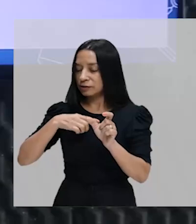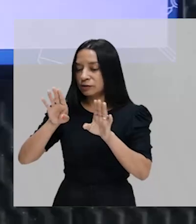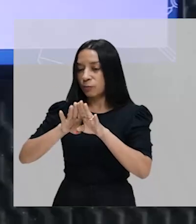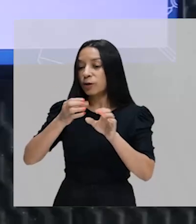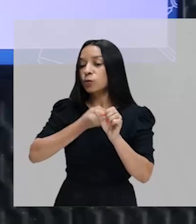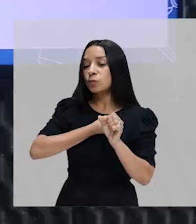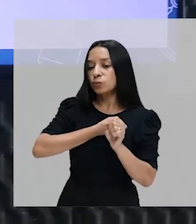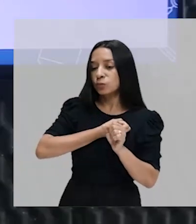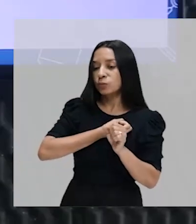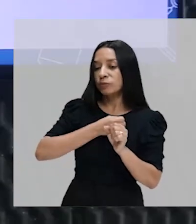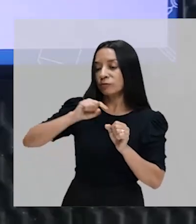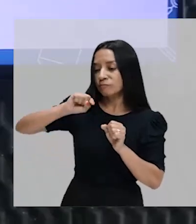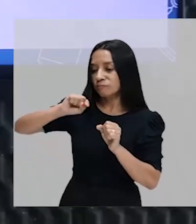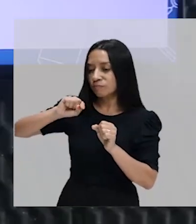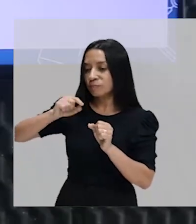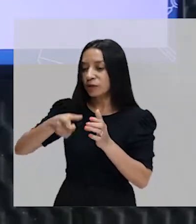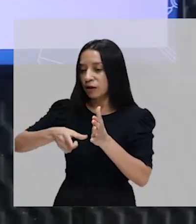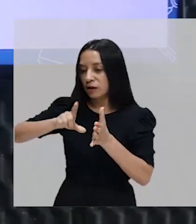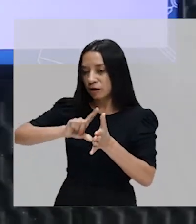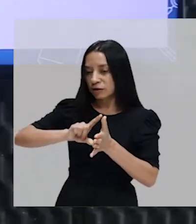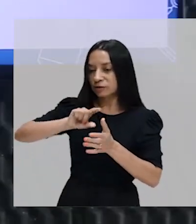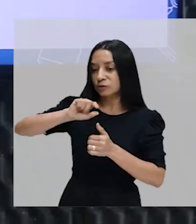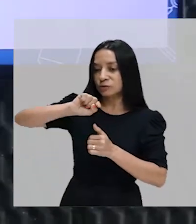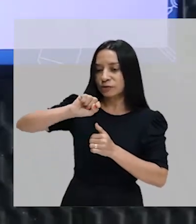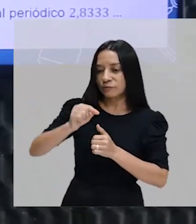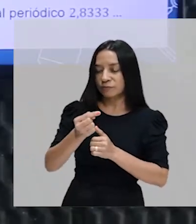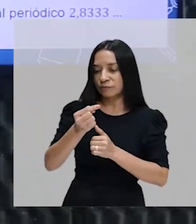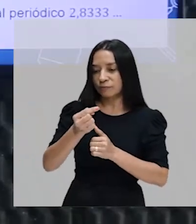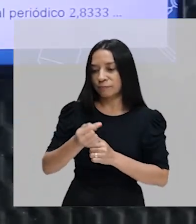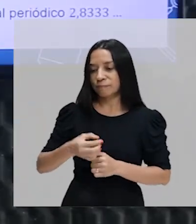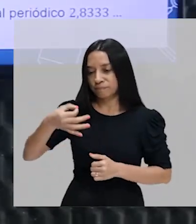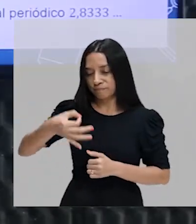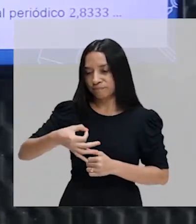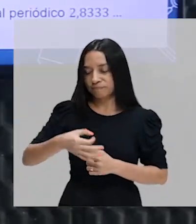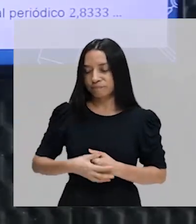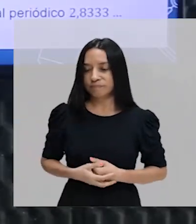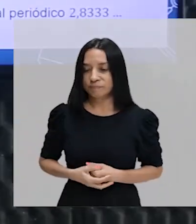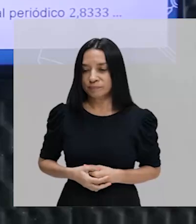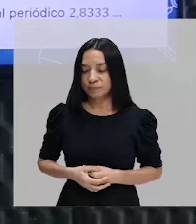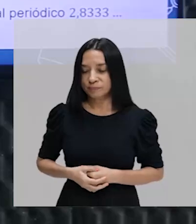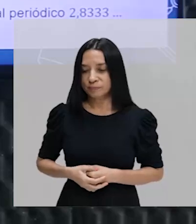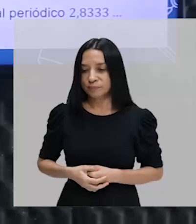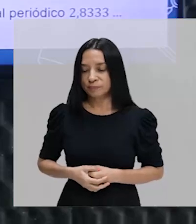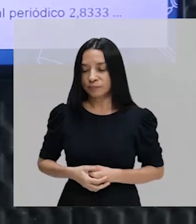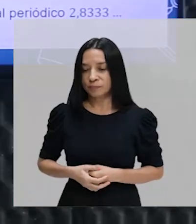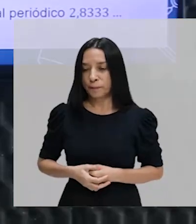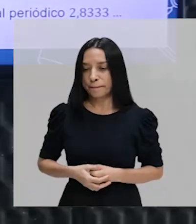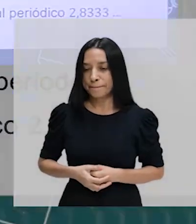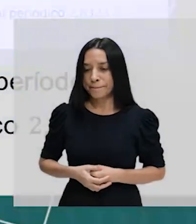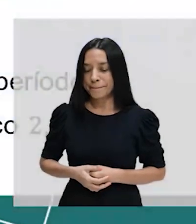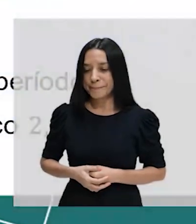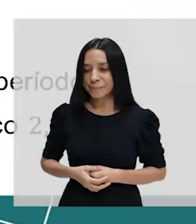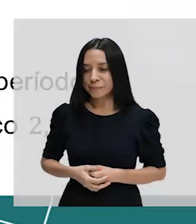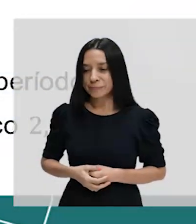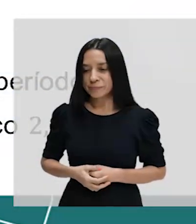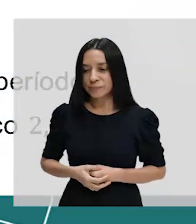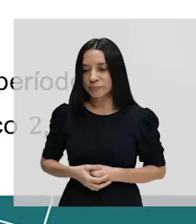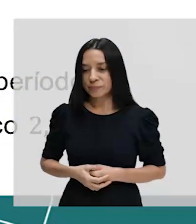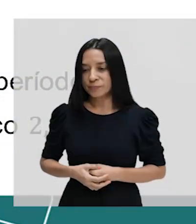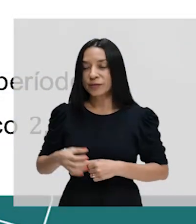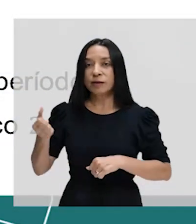o algarismo antes da vírgula, que é a parte inteira, certinho? E para eu melhorar